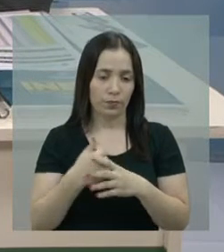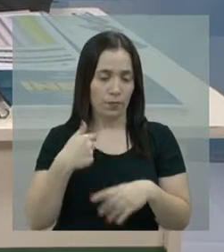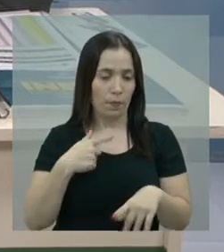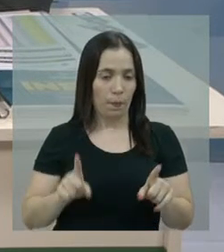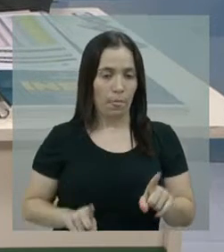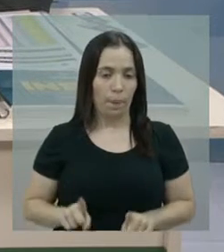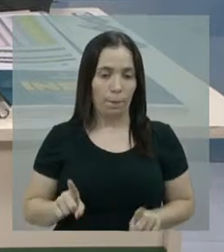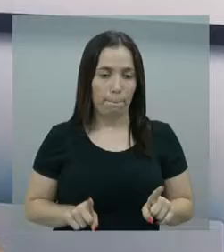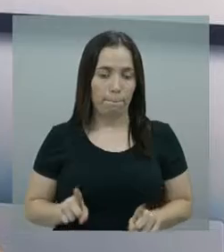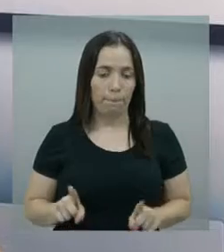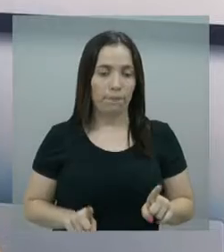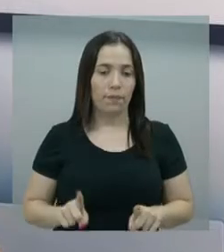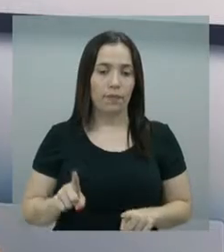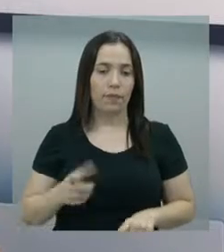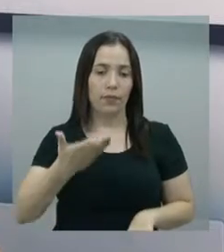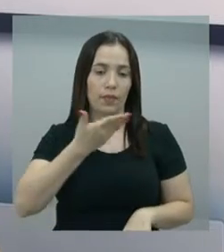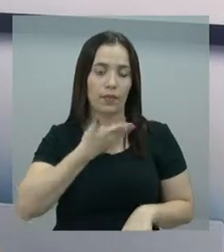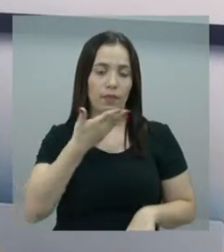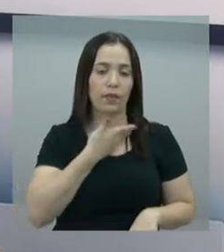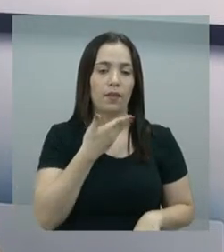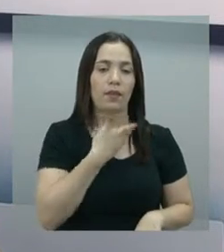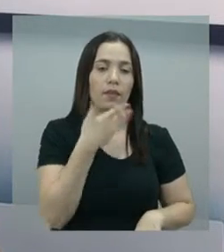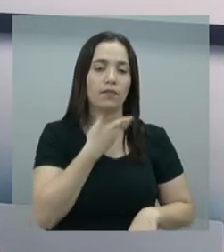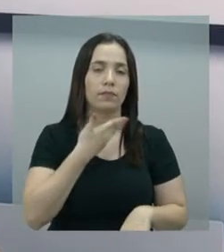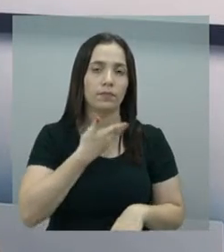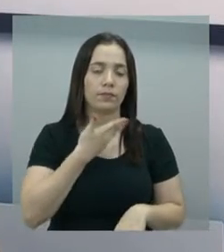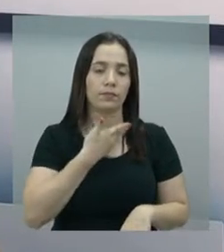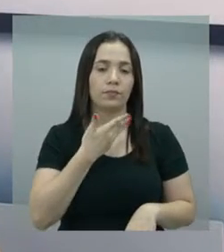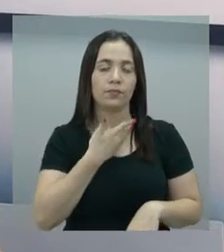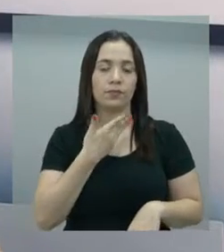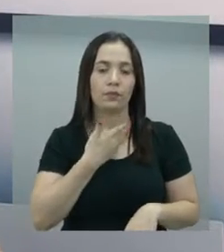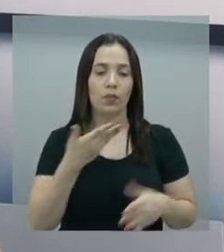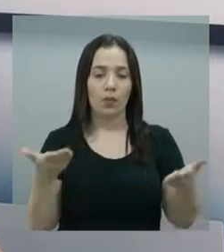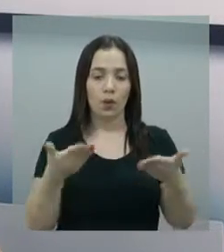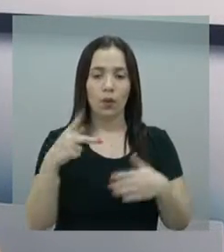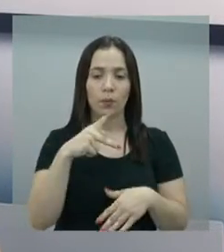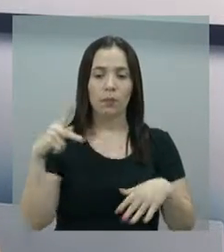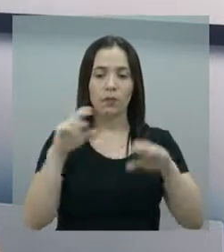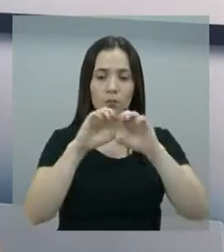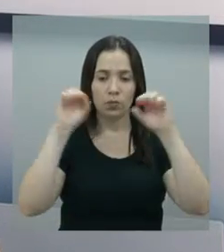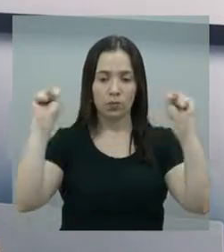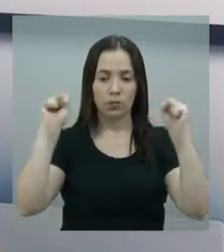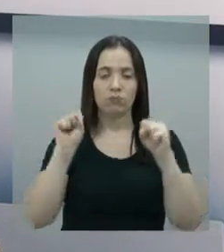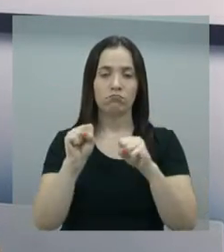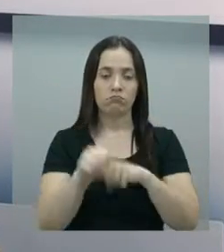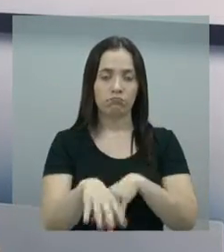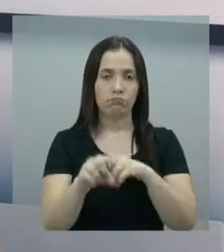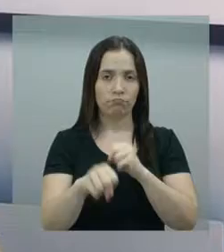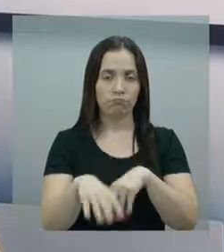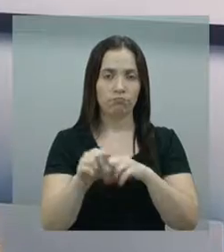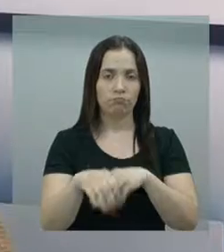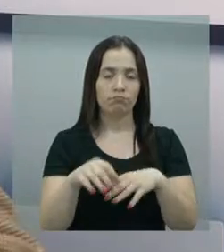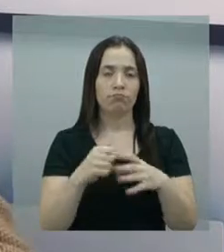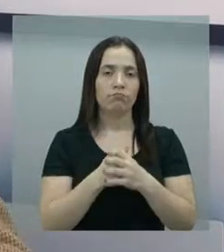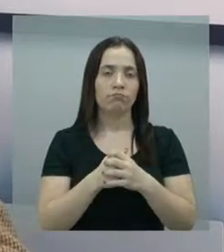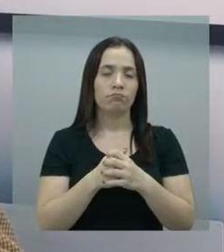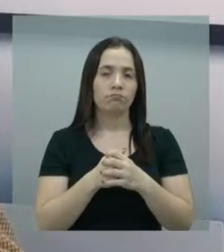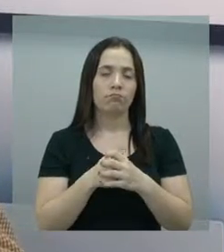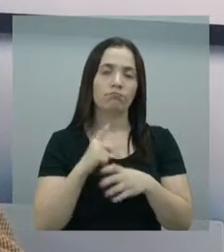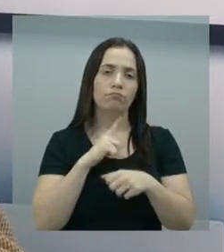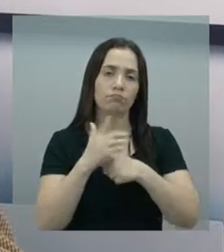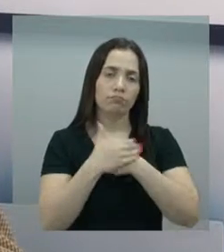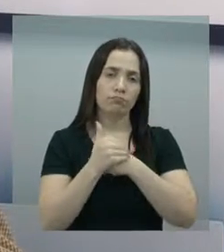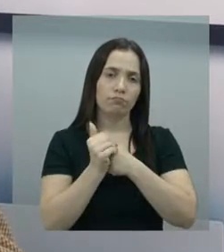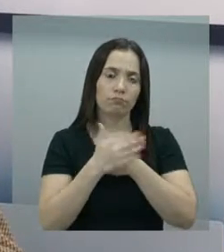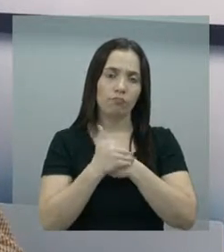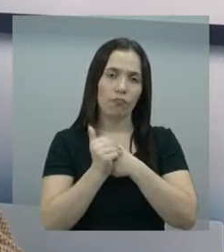amiga, doutora Ada Pimentel, presidenta hoje do Conselho. Que é educadora, presidente do Conselho, tinha um apreço muito